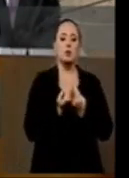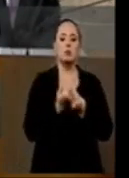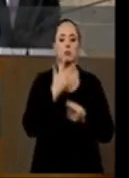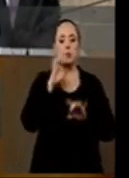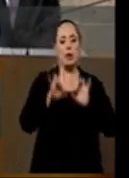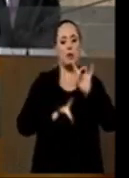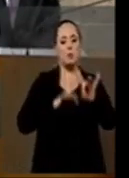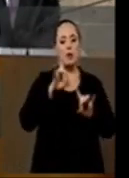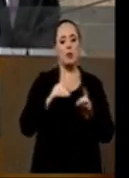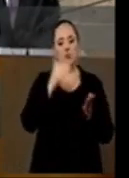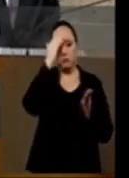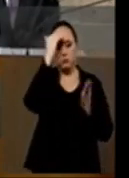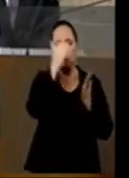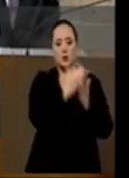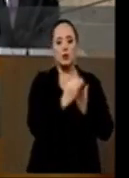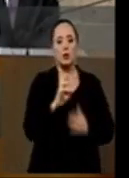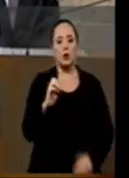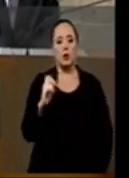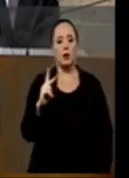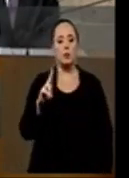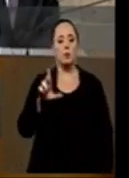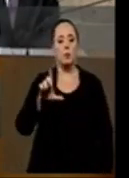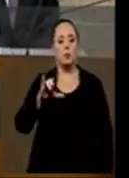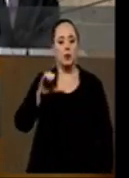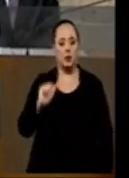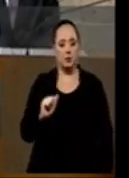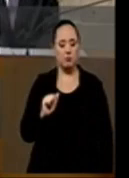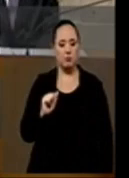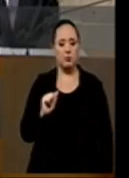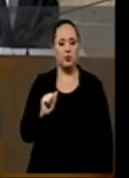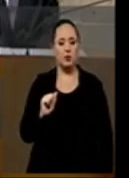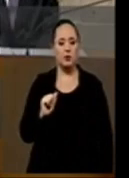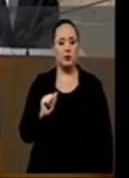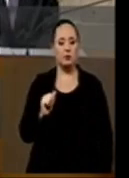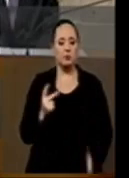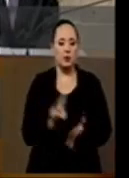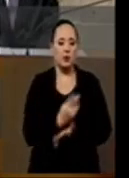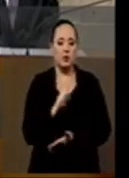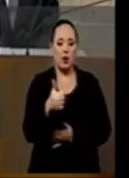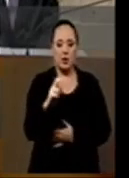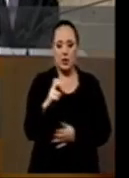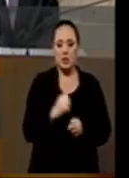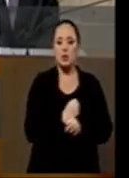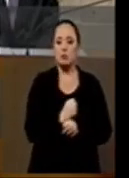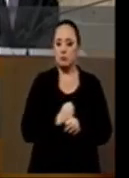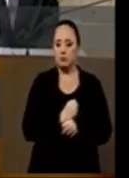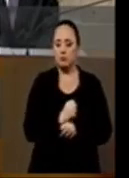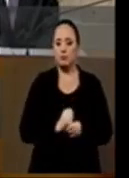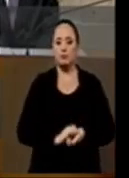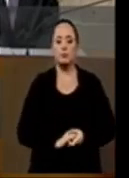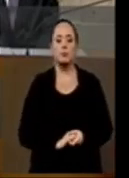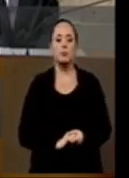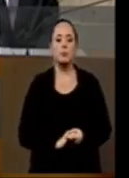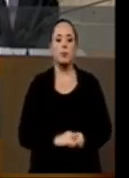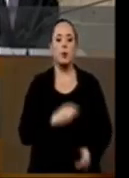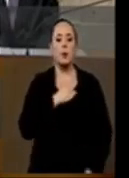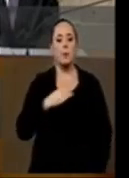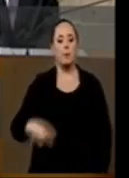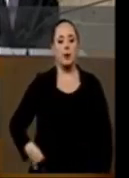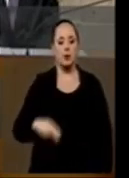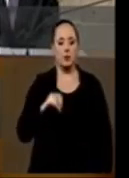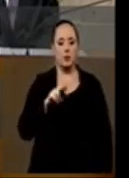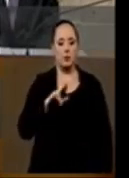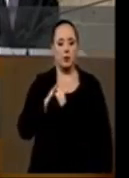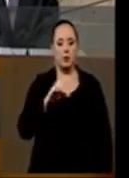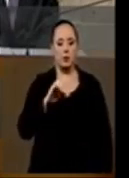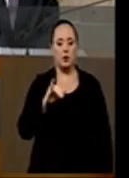republicana que se renova há exatos 15 anos como destacou o ministro maurício